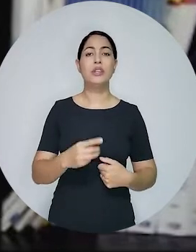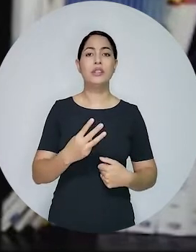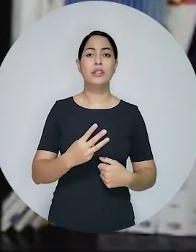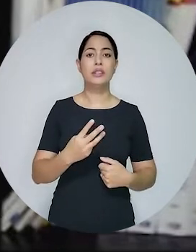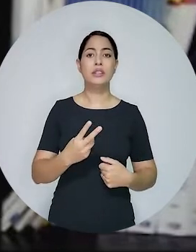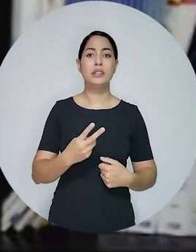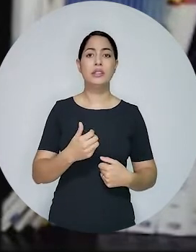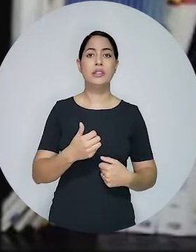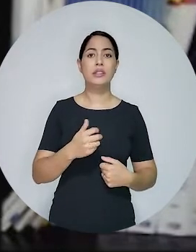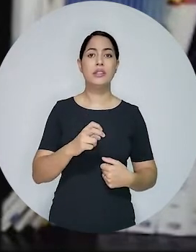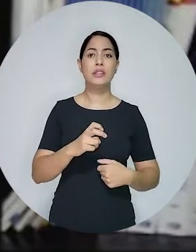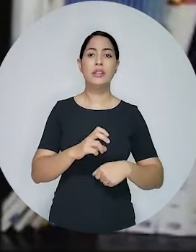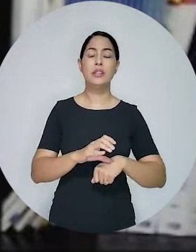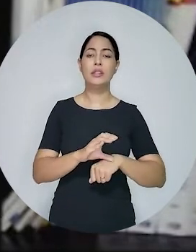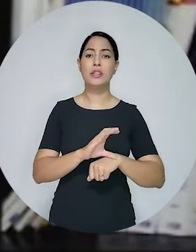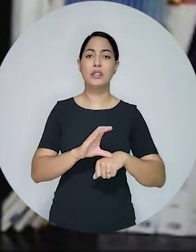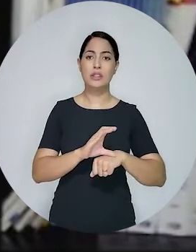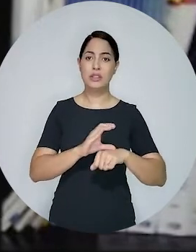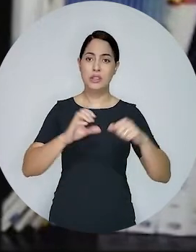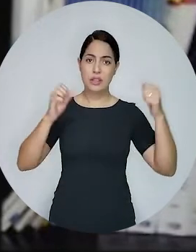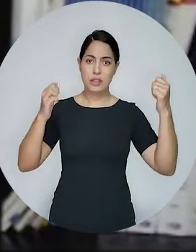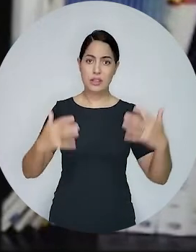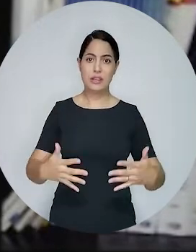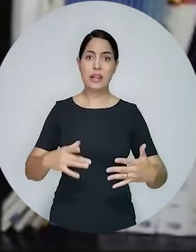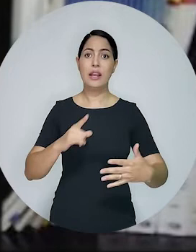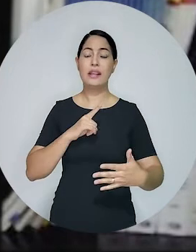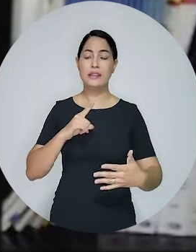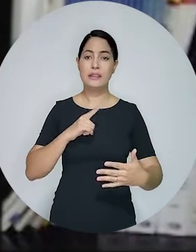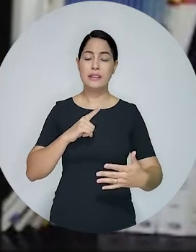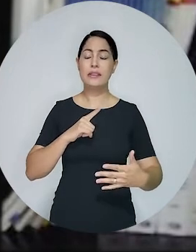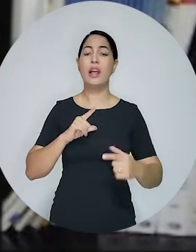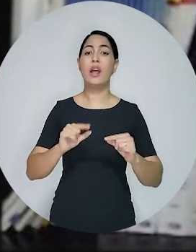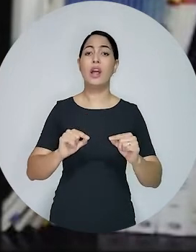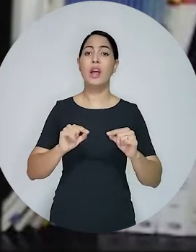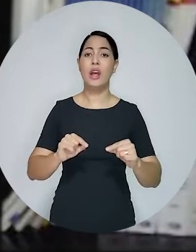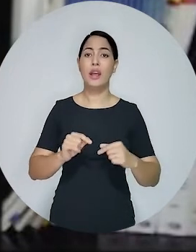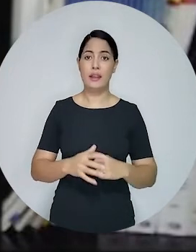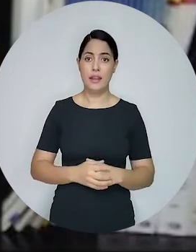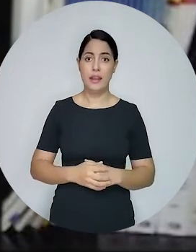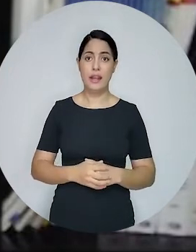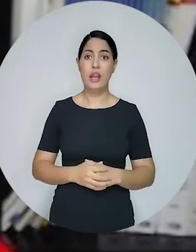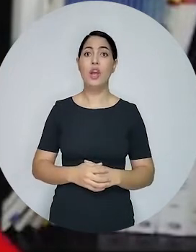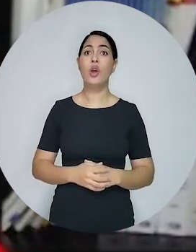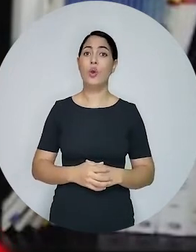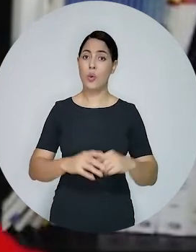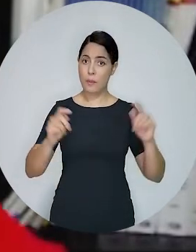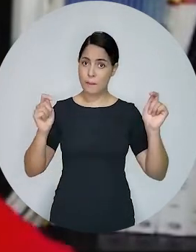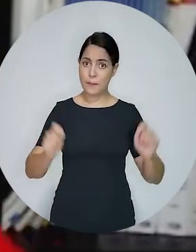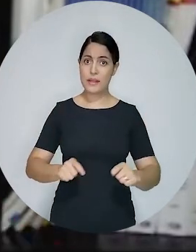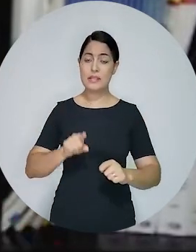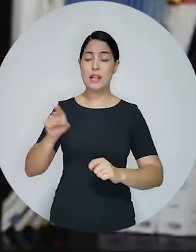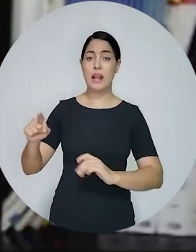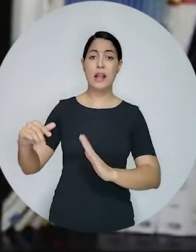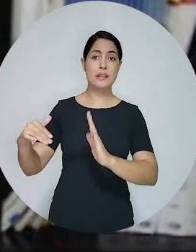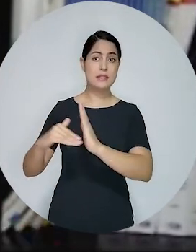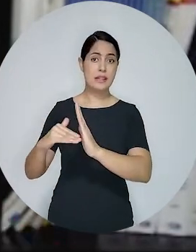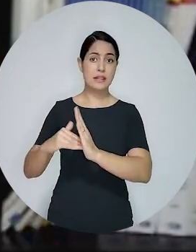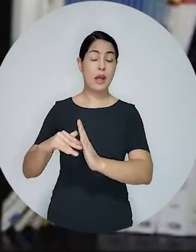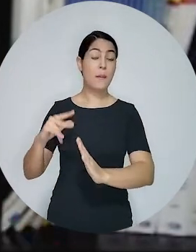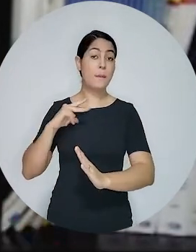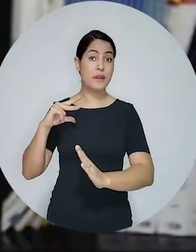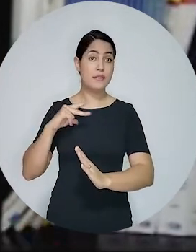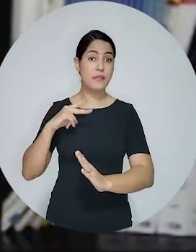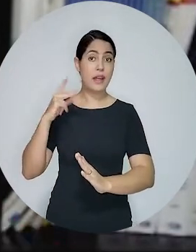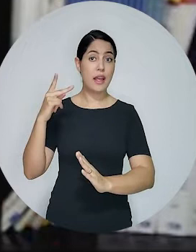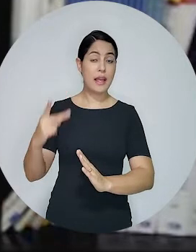República, que disciplina, entre as demais funções, a competência privativa do Senado